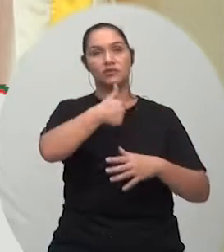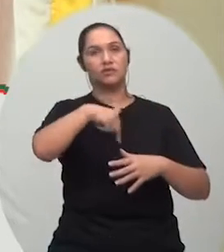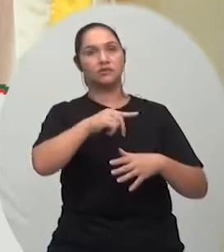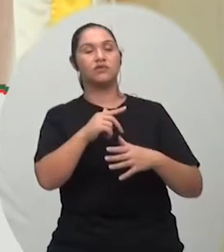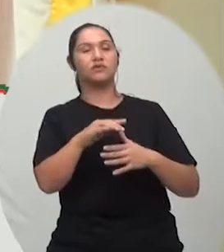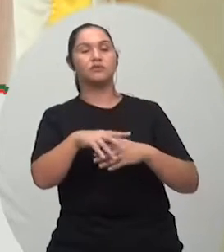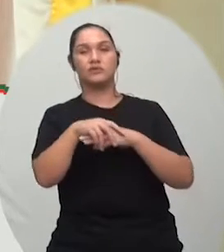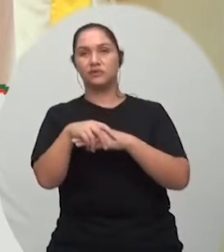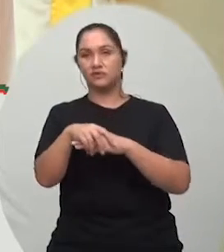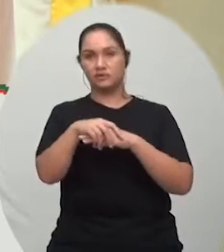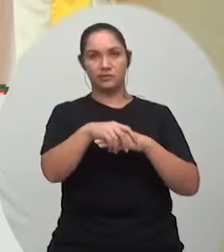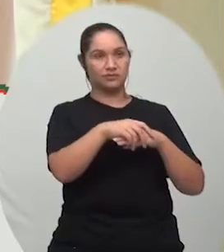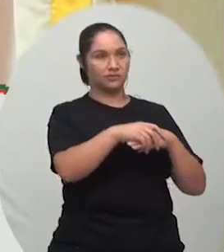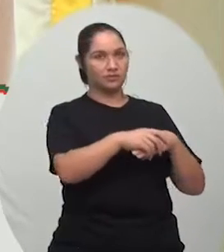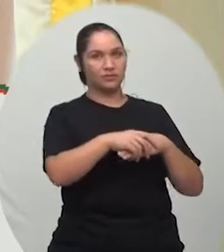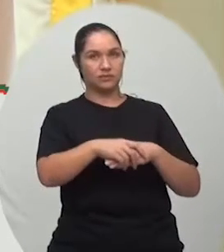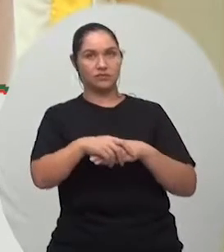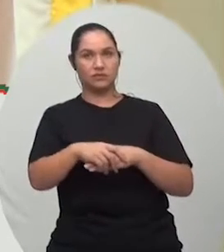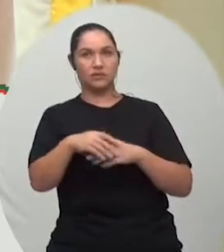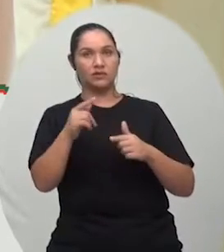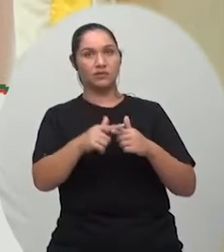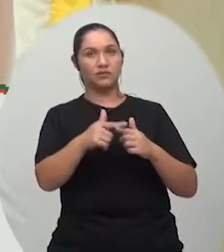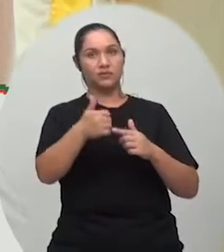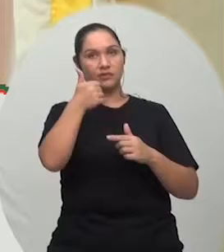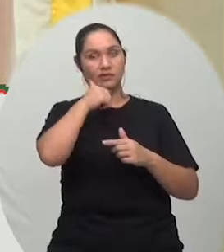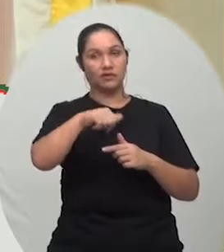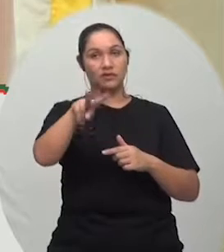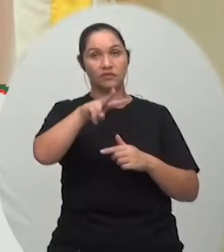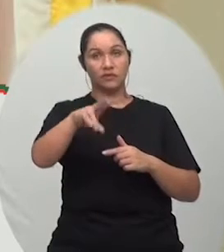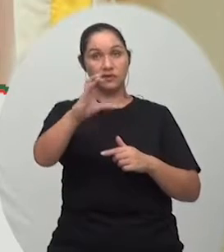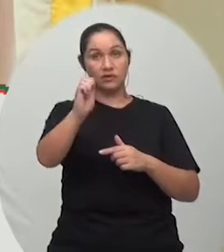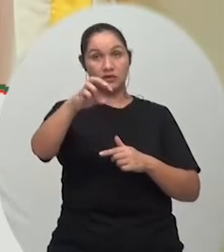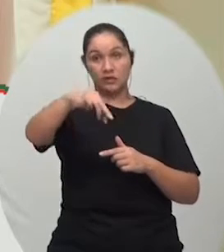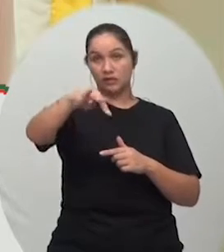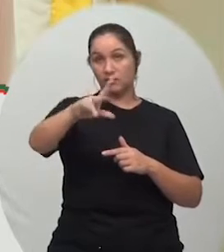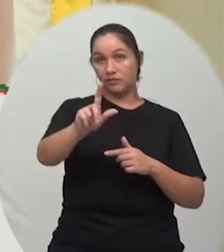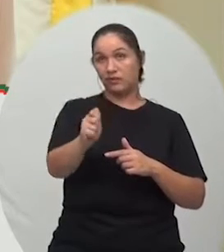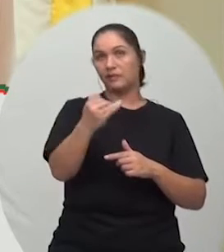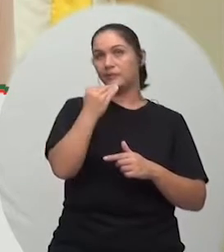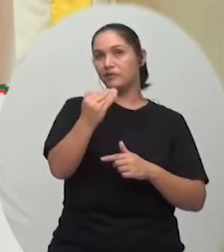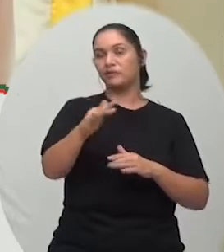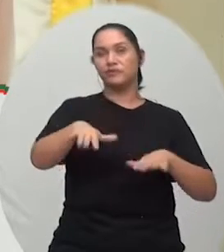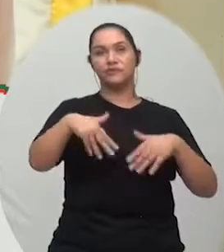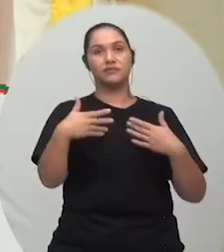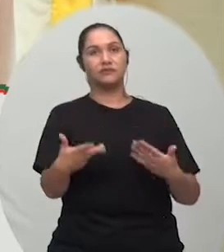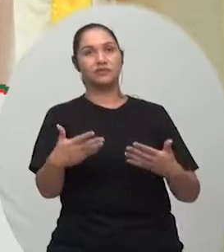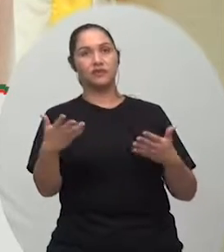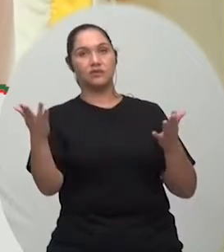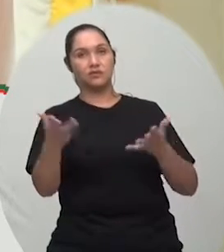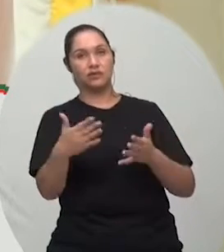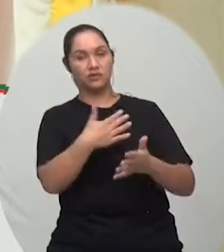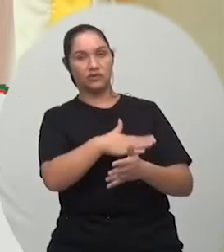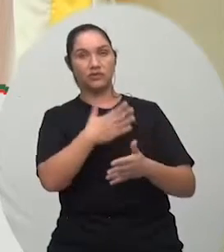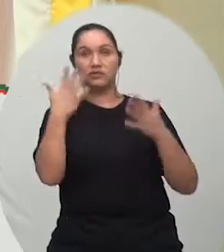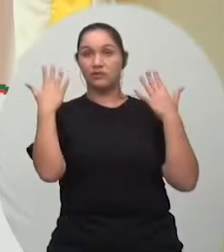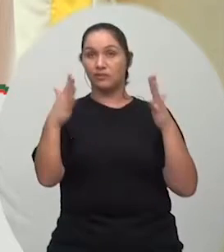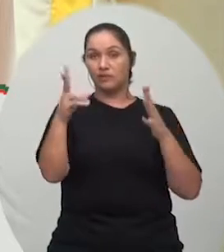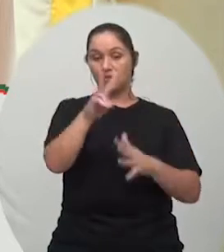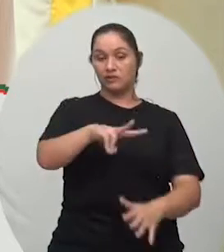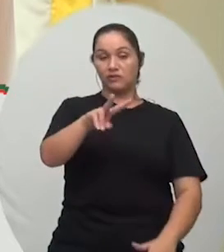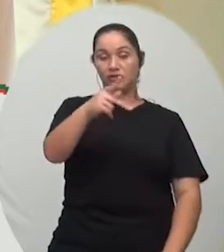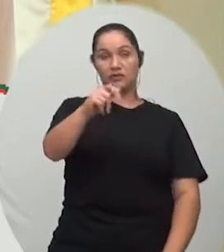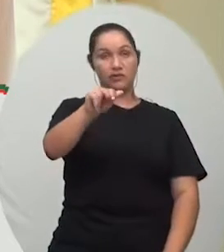citada foi proposta pela vereadora Camila do Nascimento. Eu venho hoje parabenizar o vereador Paulo,